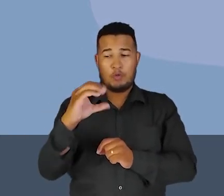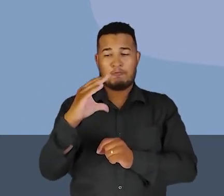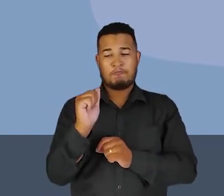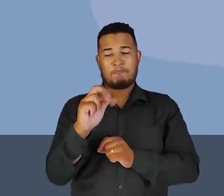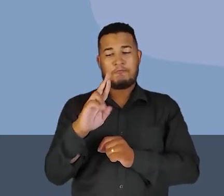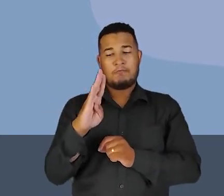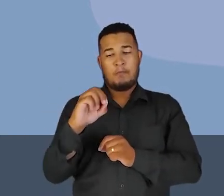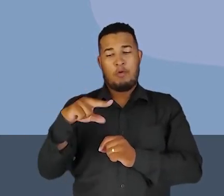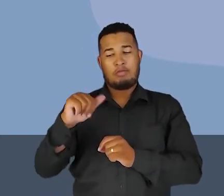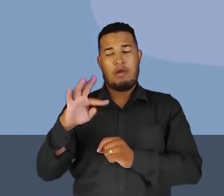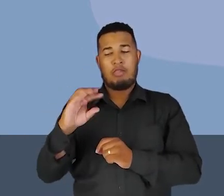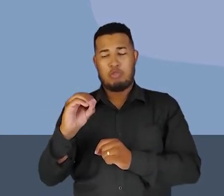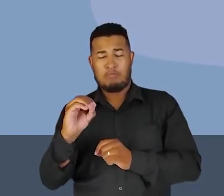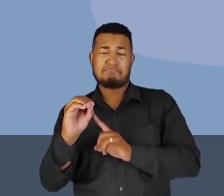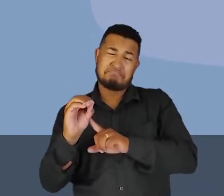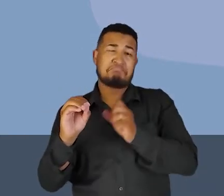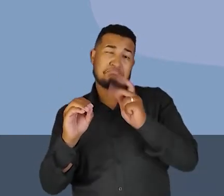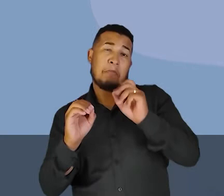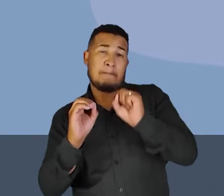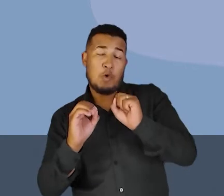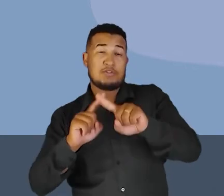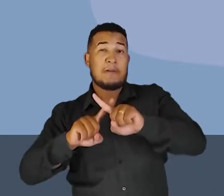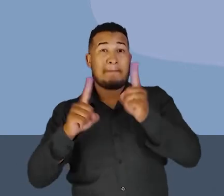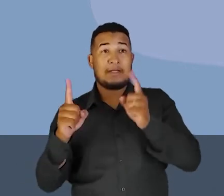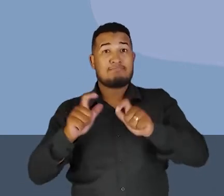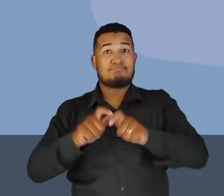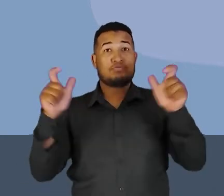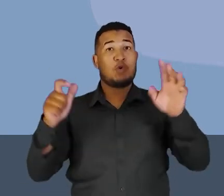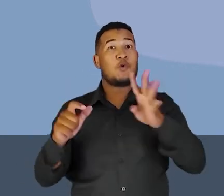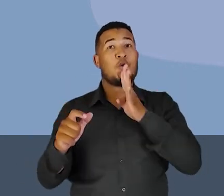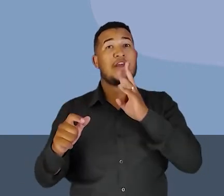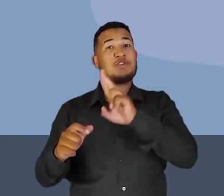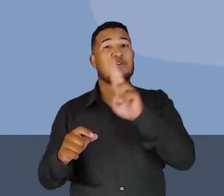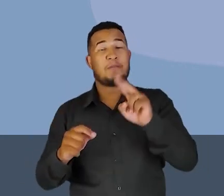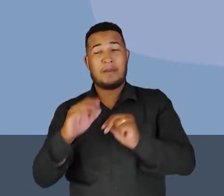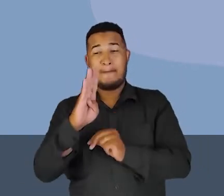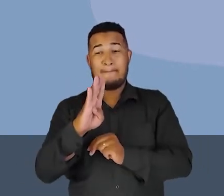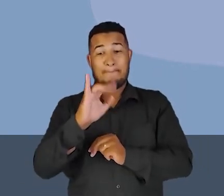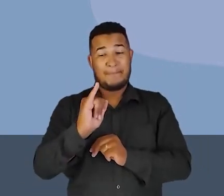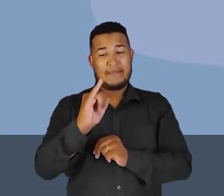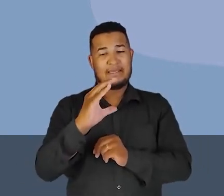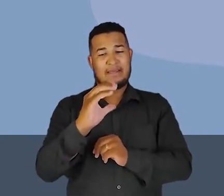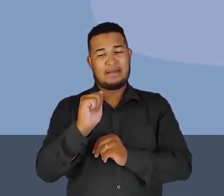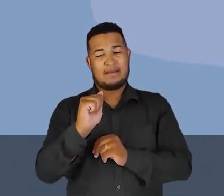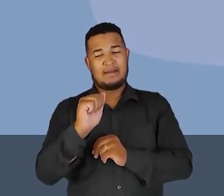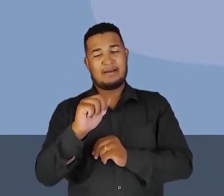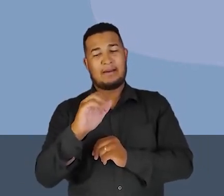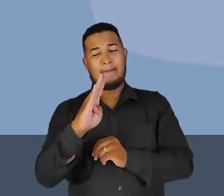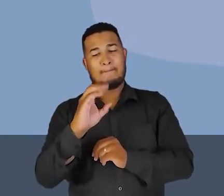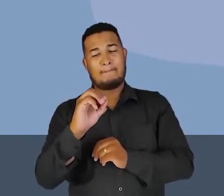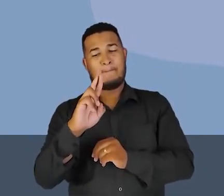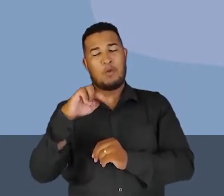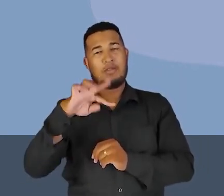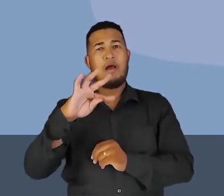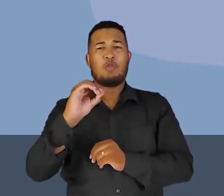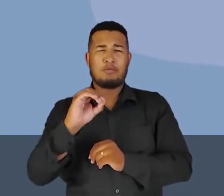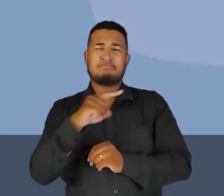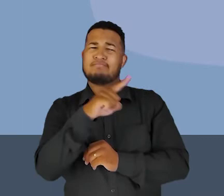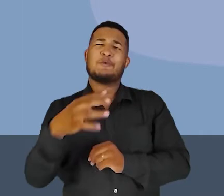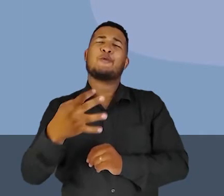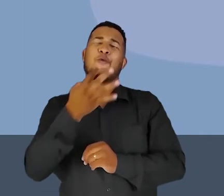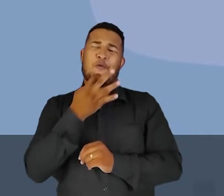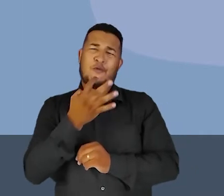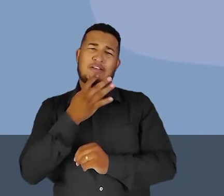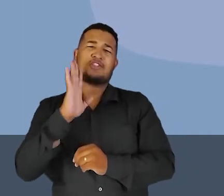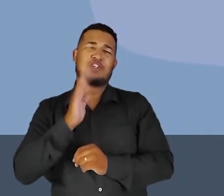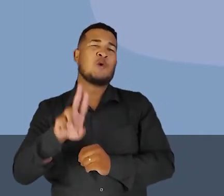mas ele é mais comumente conhecido como bicarbonato de sódio. Quem nunca conheceu o bicarbonato? Quem nunca